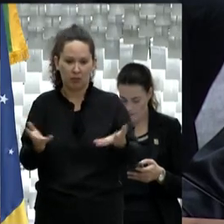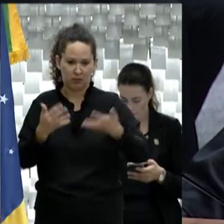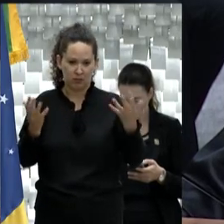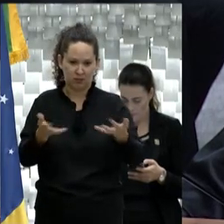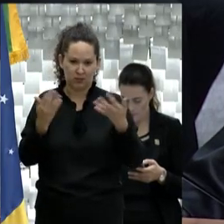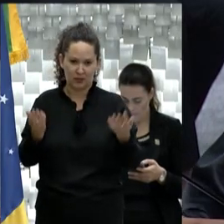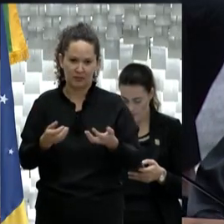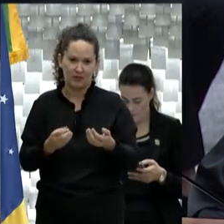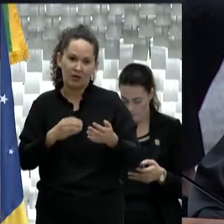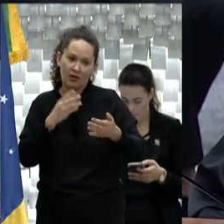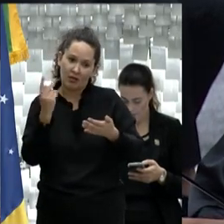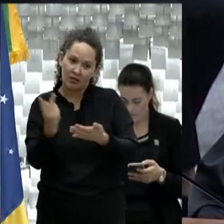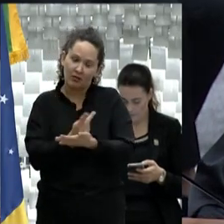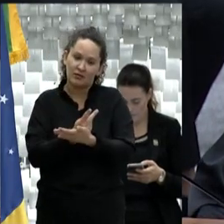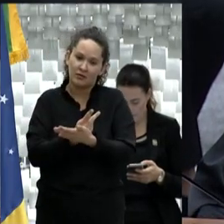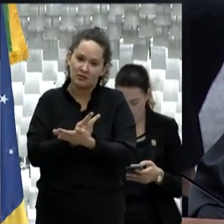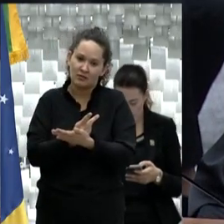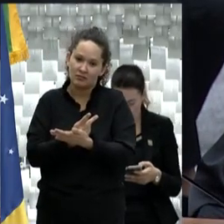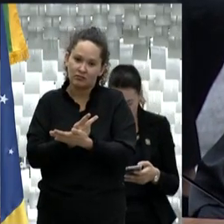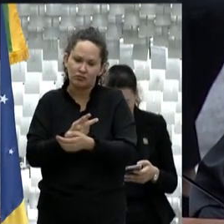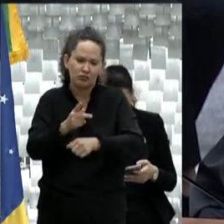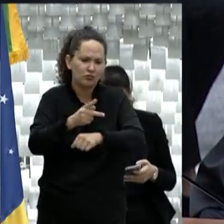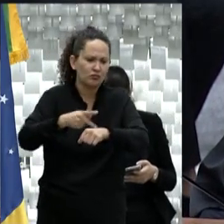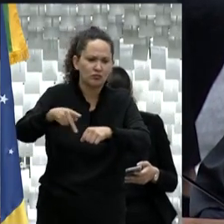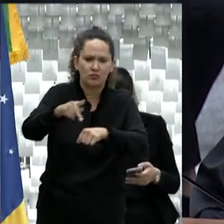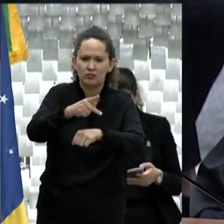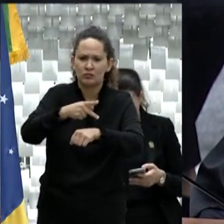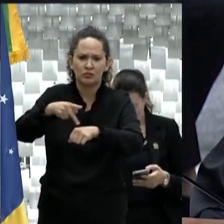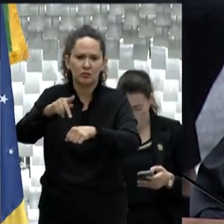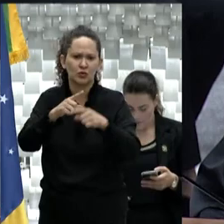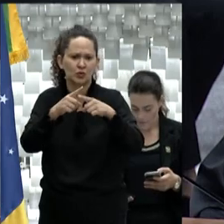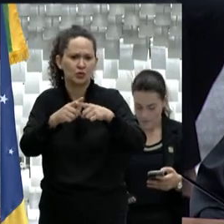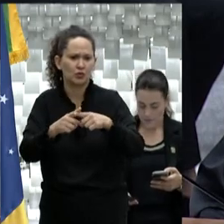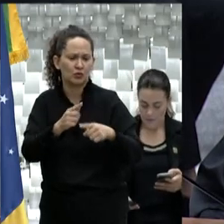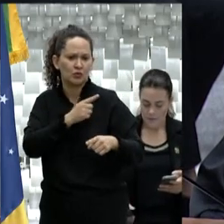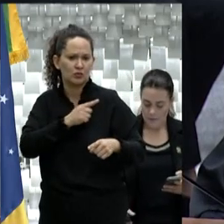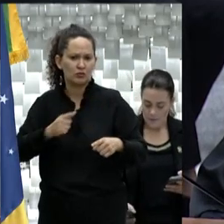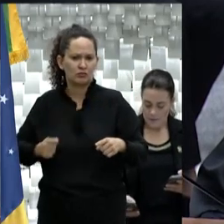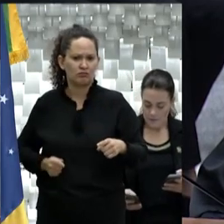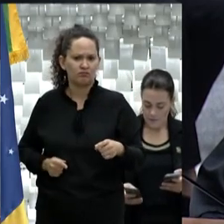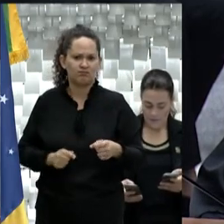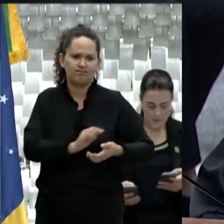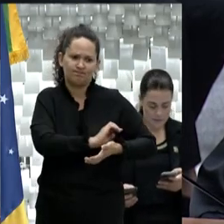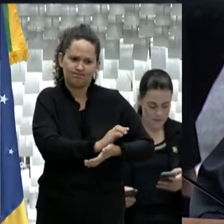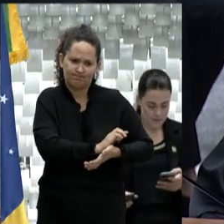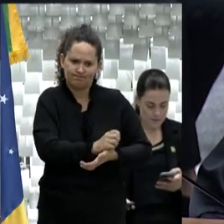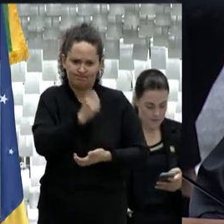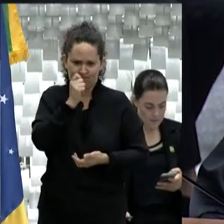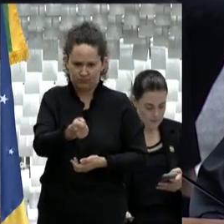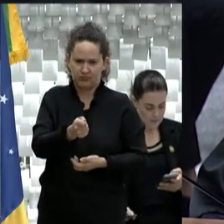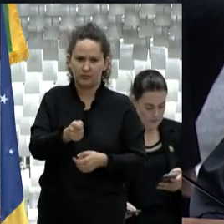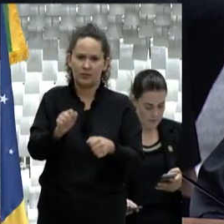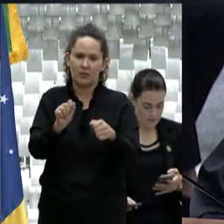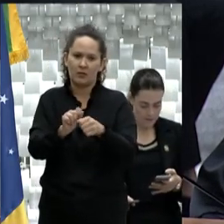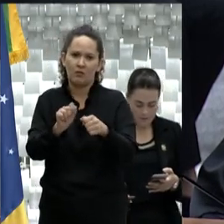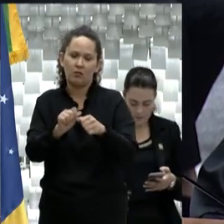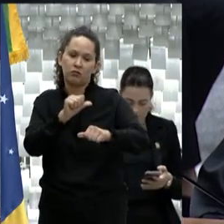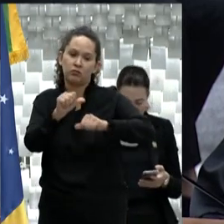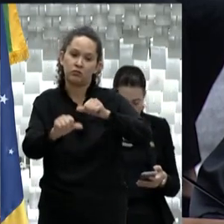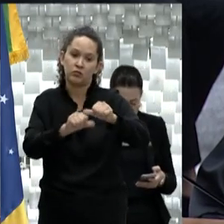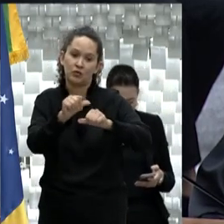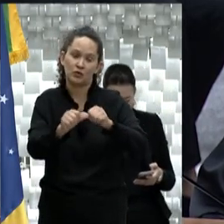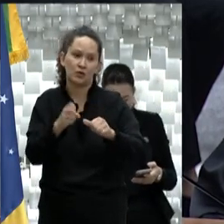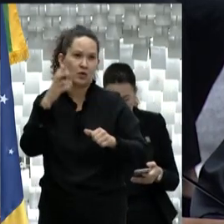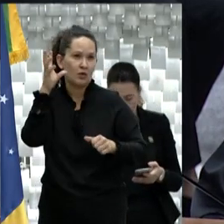Com eventos em cadeias, nações inflavam-se contra governos e regimes autoritários, fazendo irromper aquele